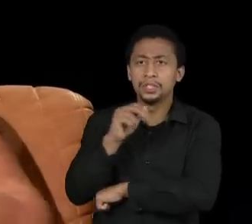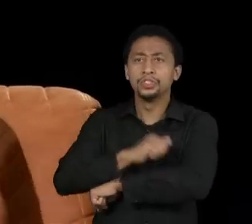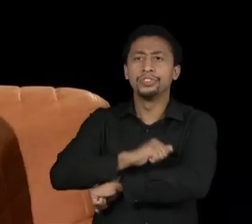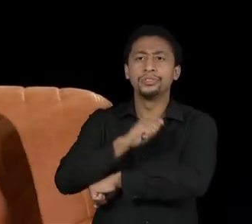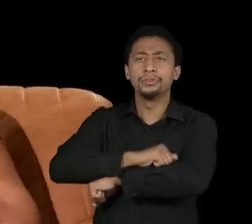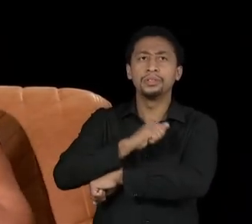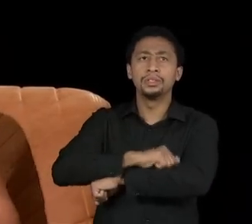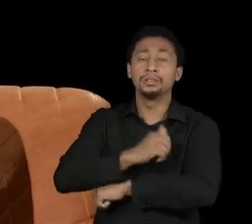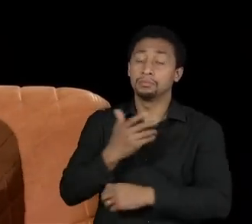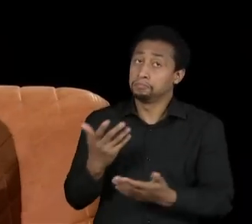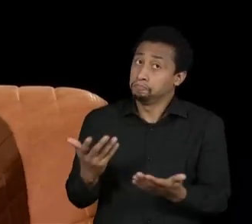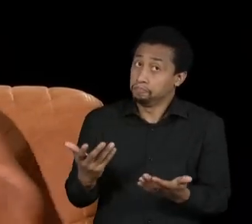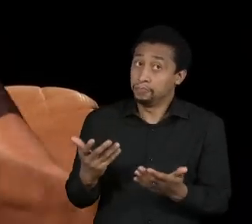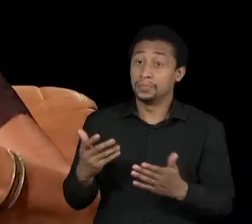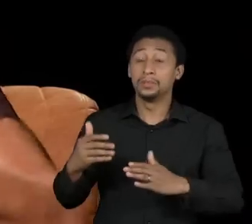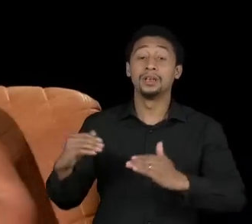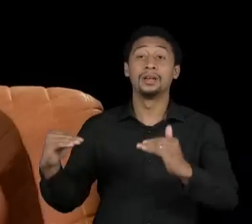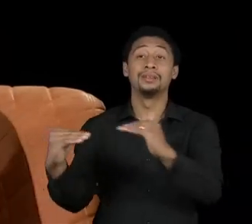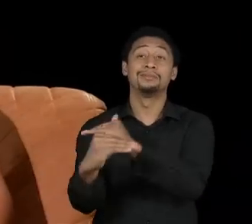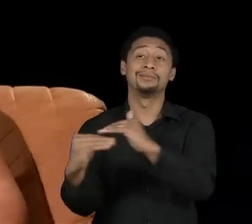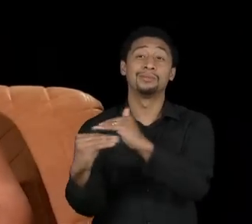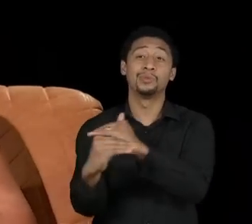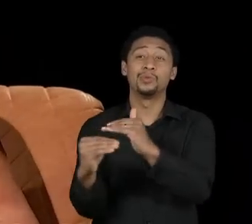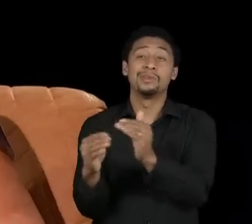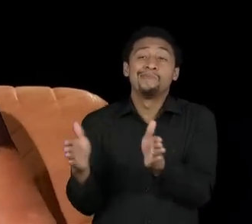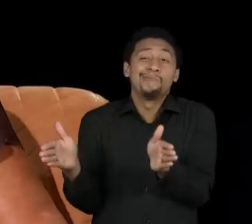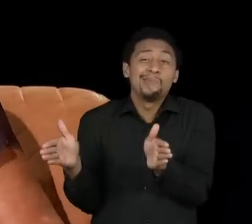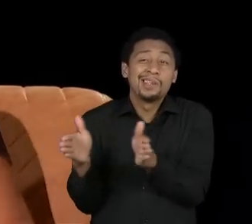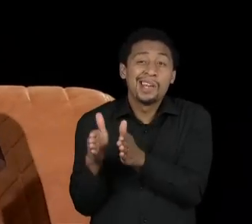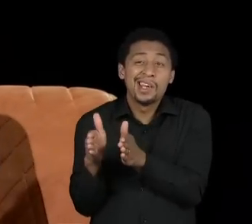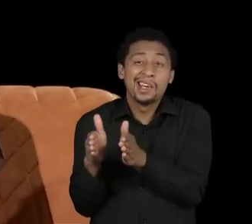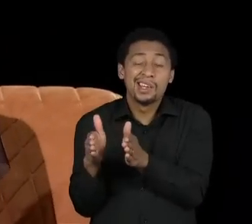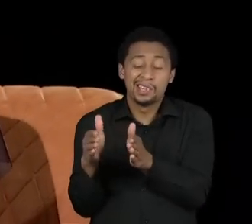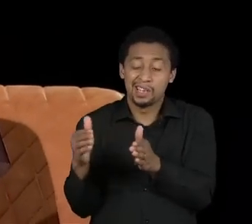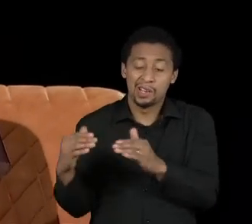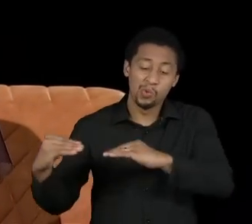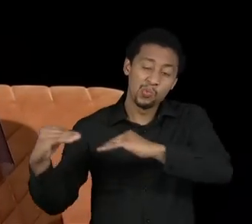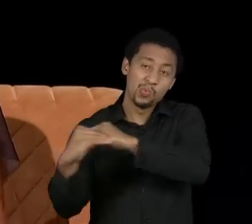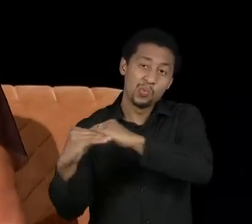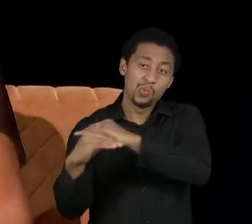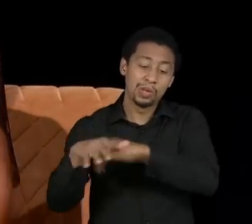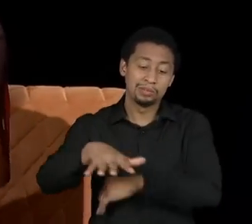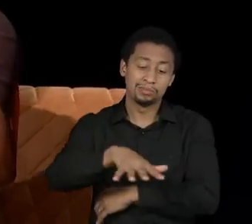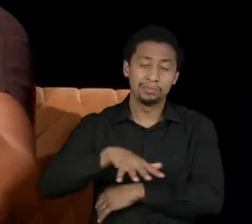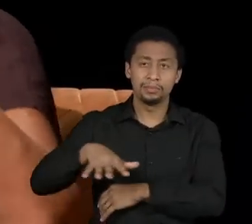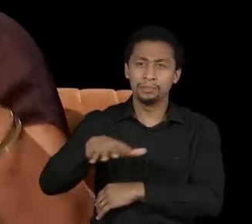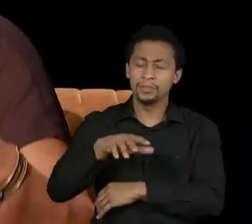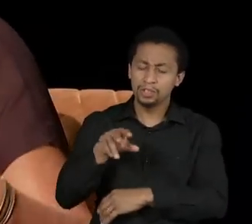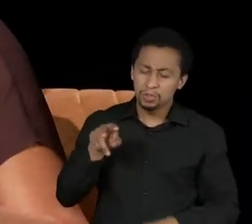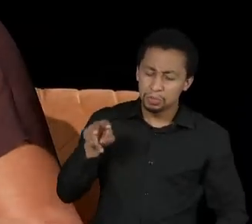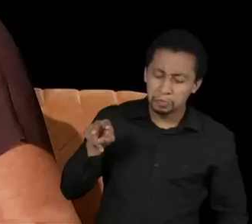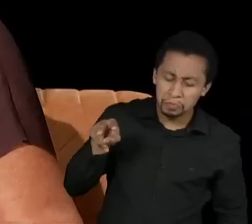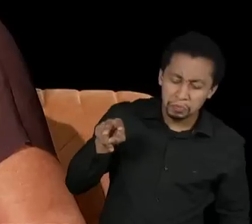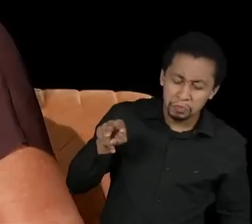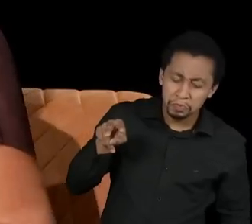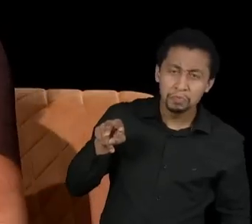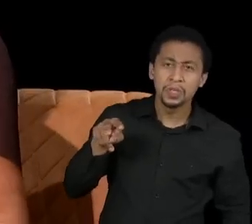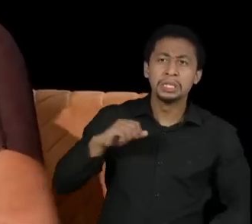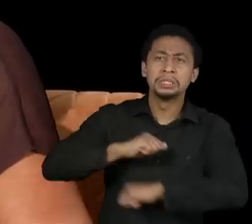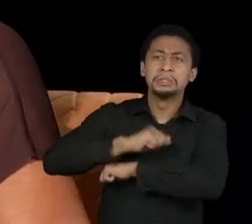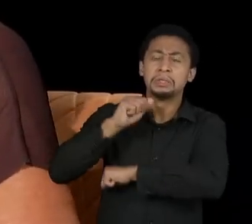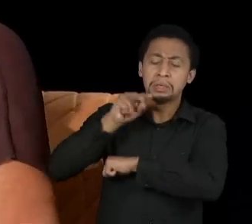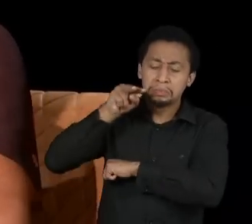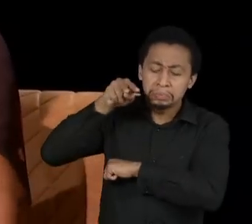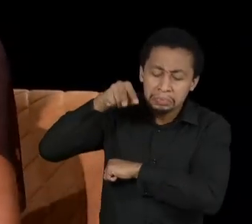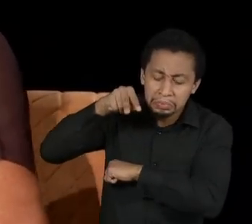ali no Quartier Latin, as ruas são pequenas, são estreitas. Aí a gente olha assim, de repente a gente ouviu uma gritaria, aí